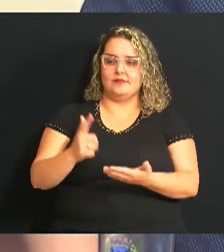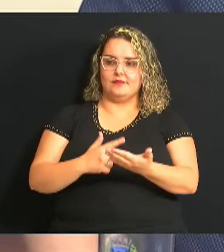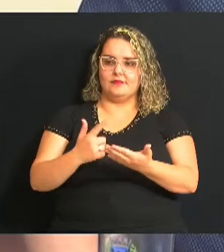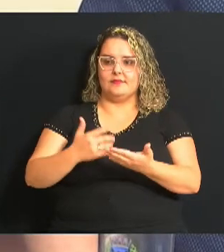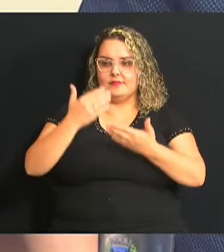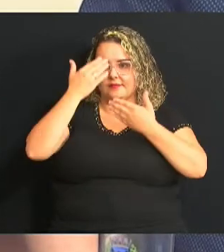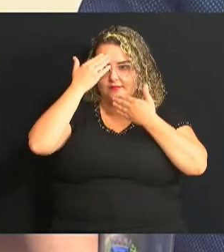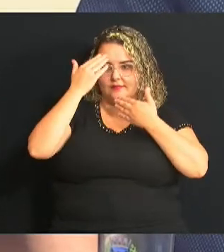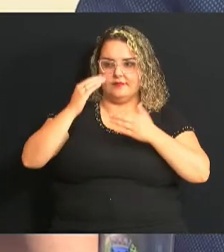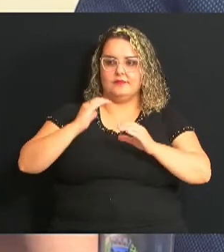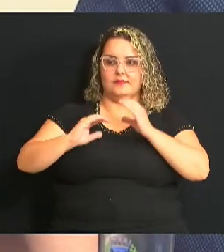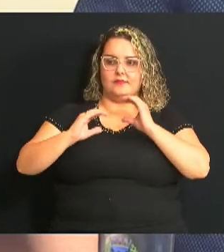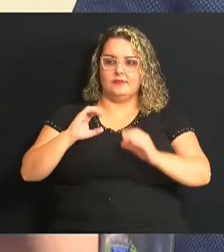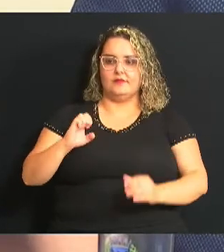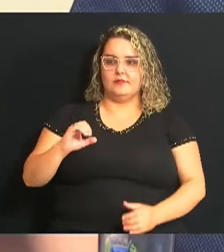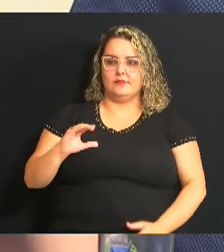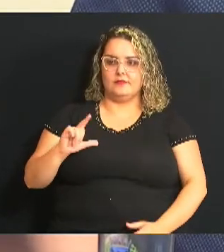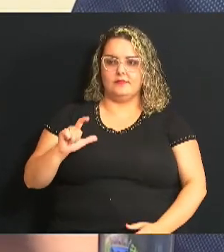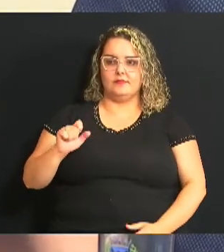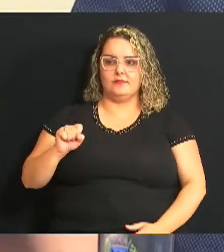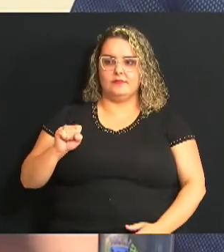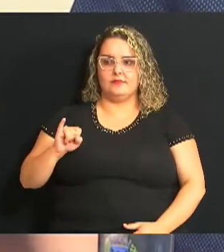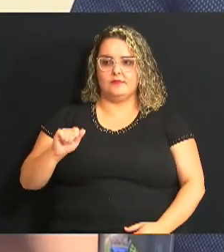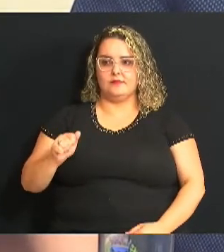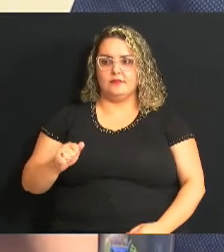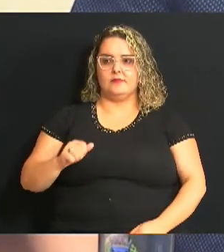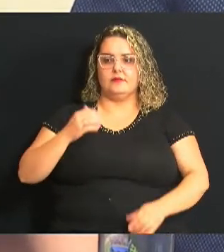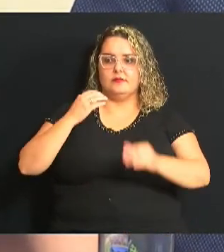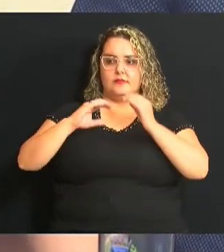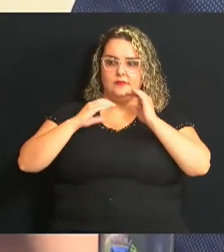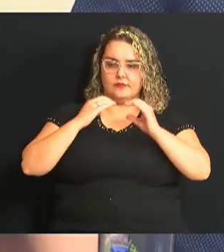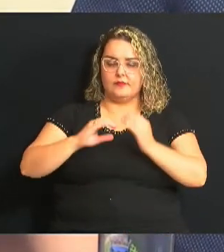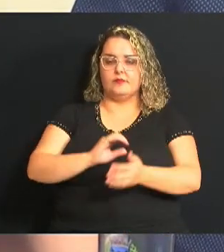Coral Eclésia. Coral Eclésia